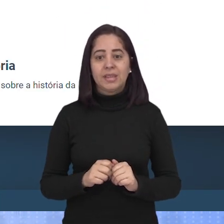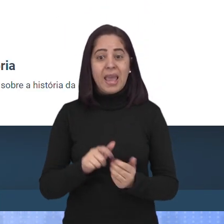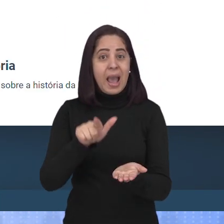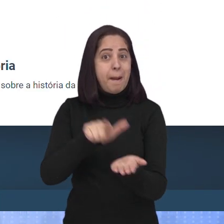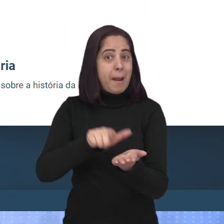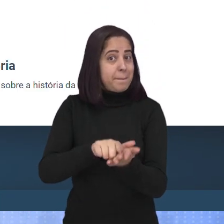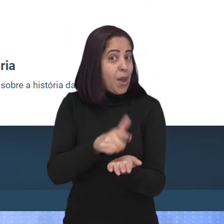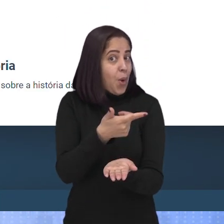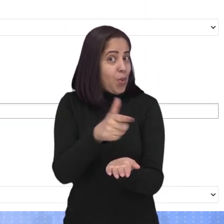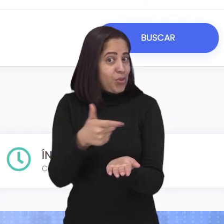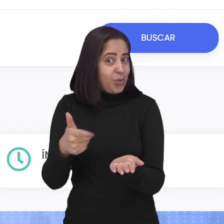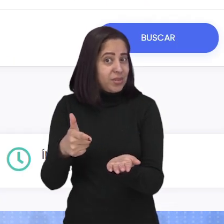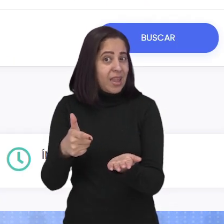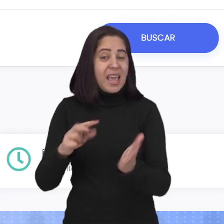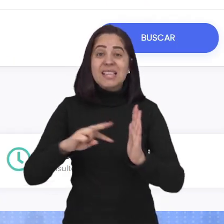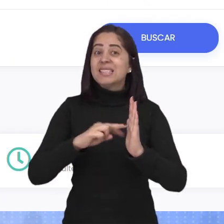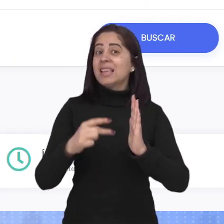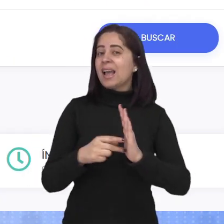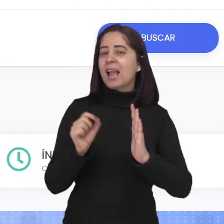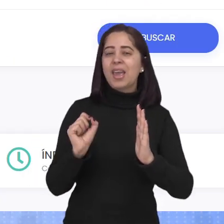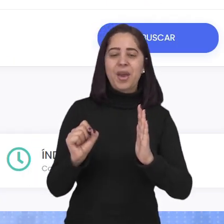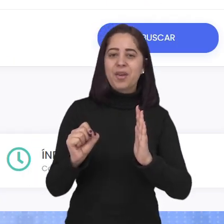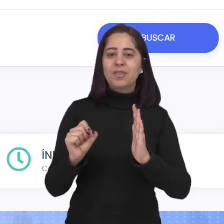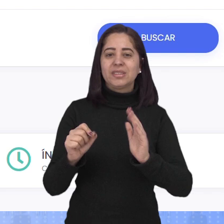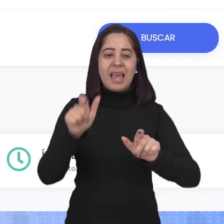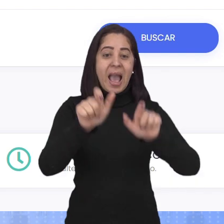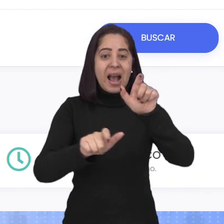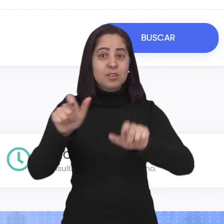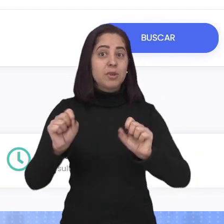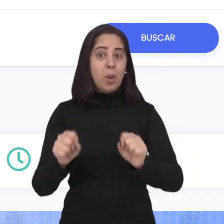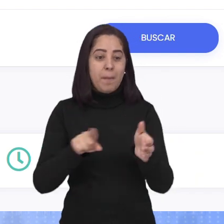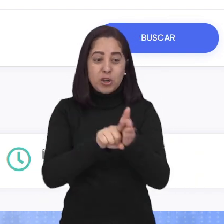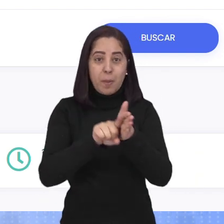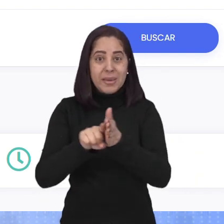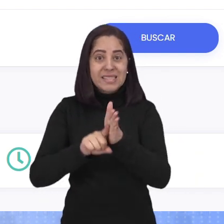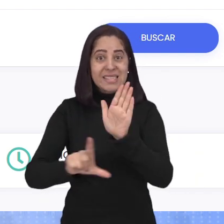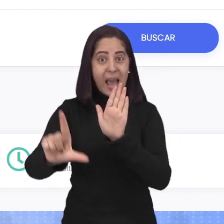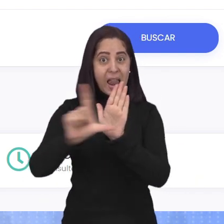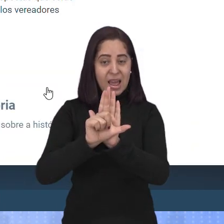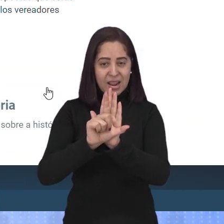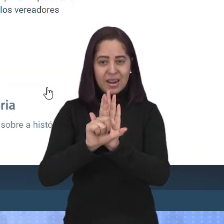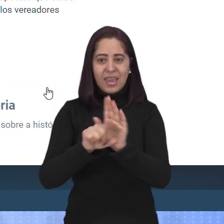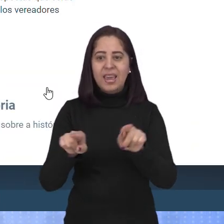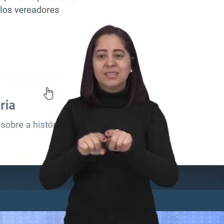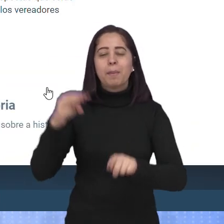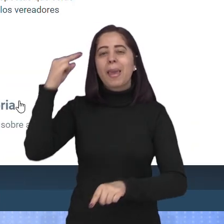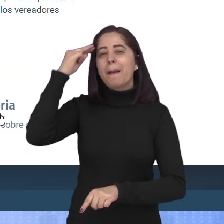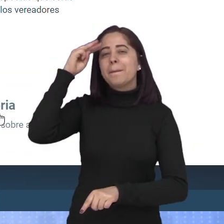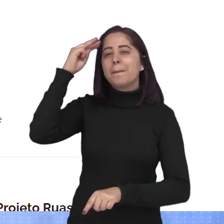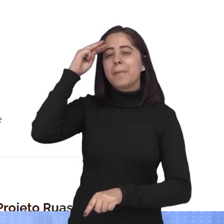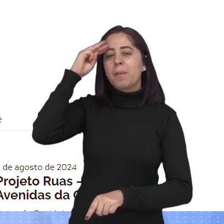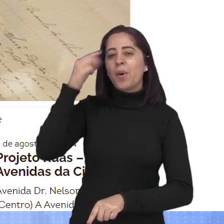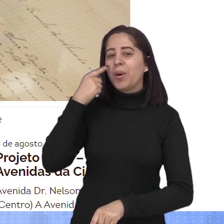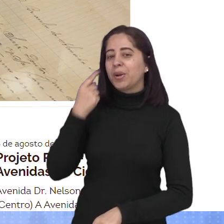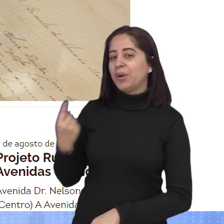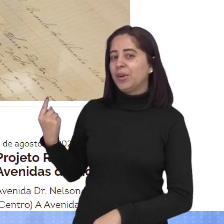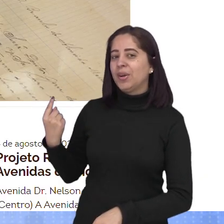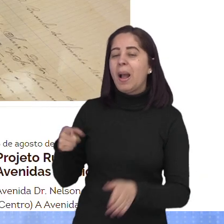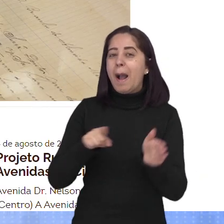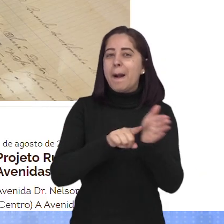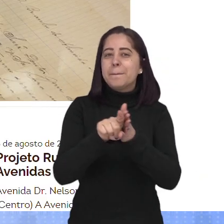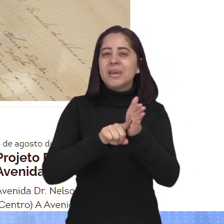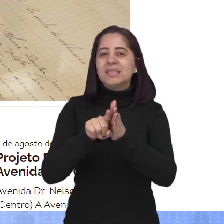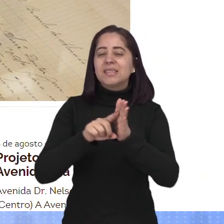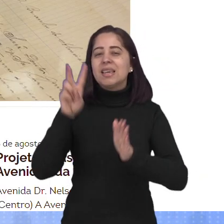o Câmara Sem Papel, onde a população pode pesquisar todas as leis da cidade, e o Pró-Memória, uma ferramenta